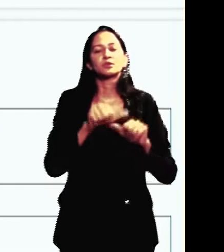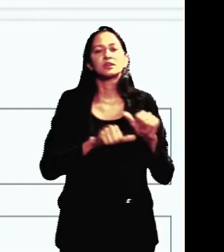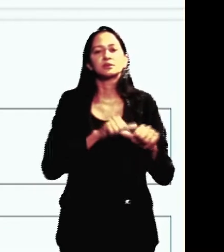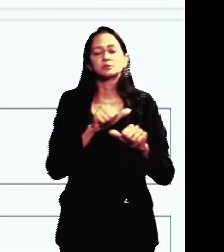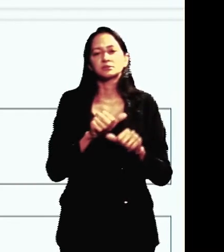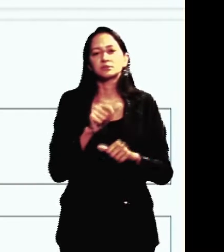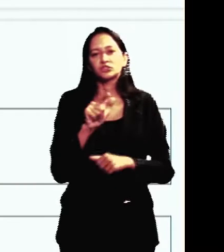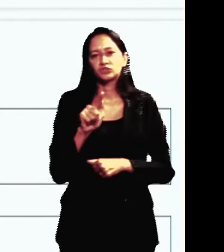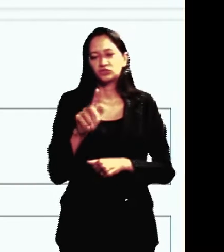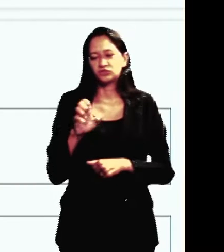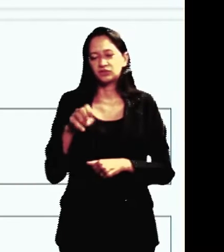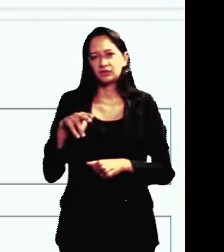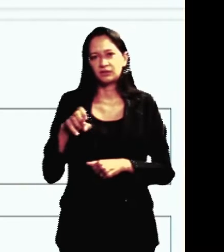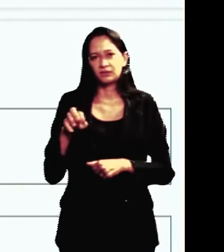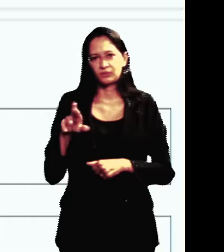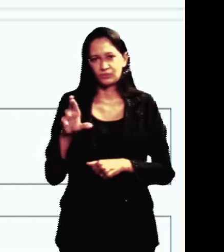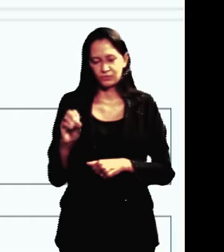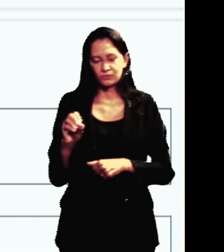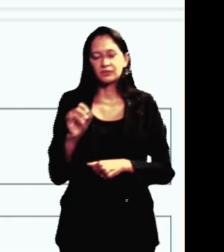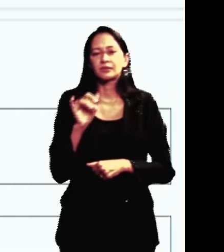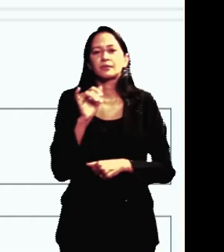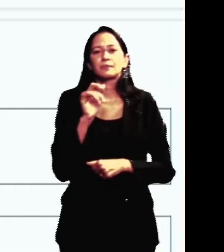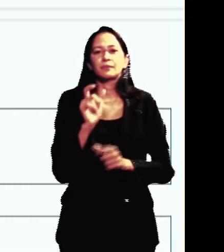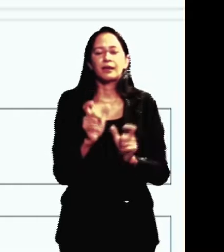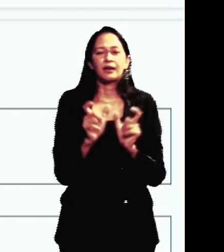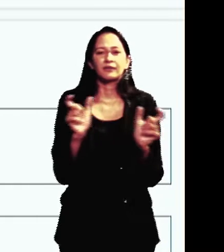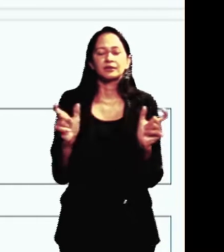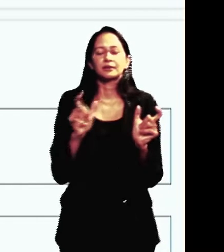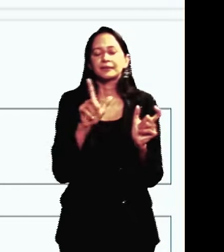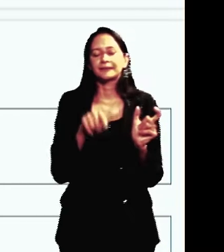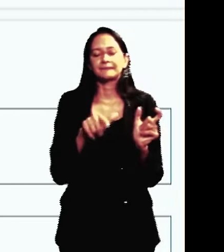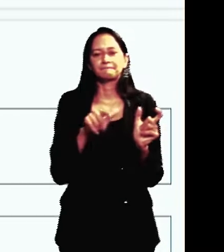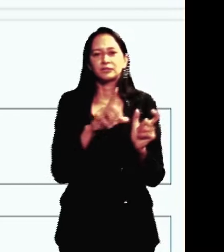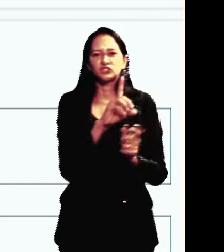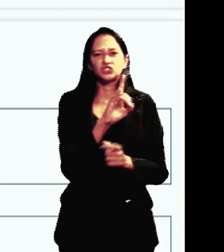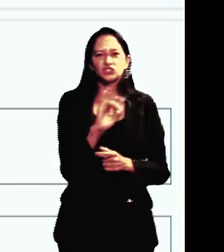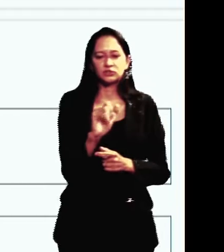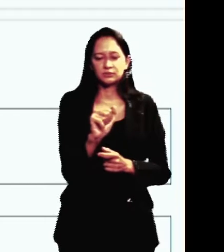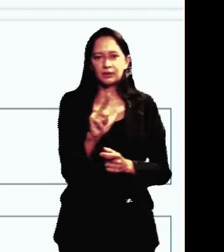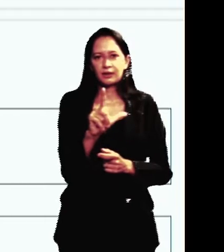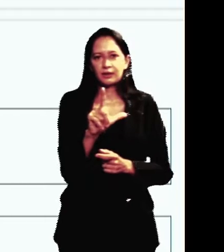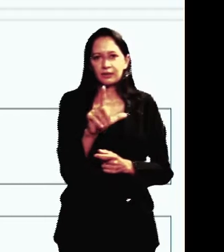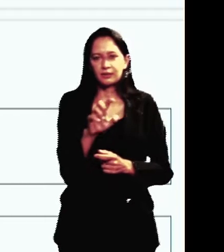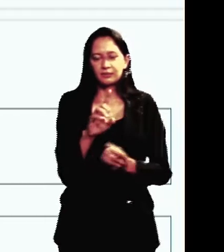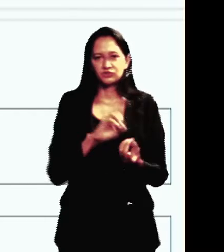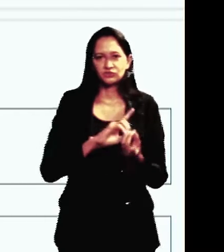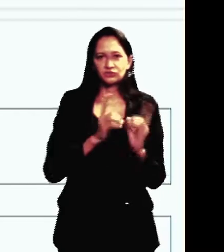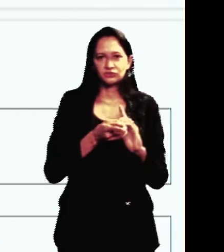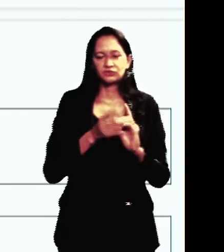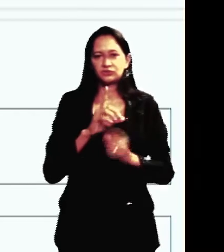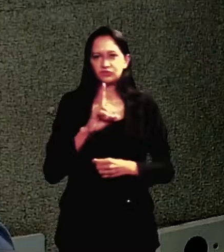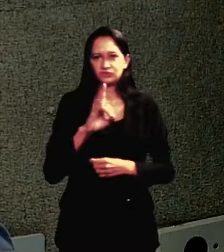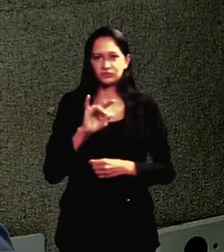língua portuguesa em contrariedade às regras gramaticais consolidadas no país. Eu queria justificar esse projeto pelo